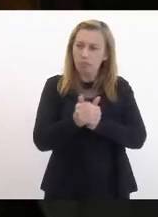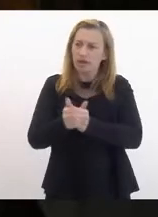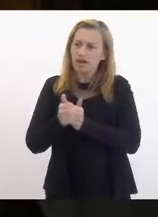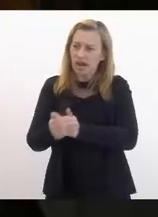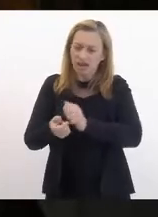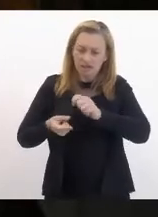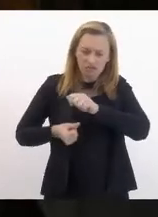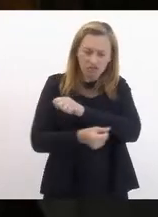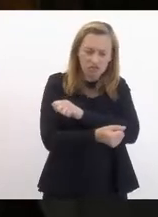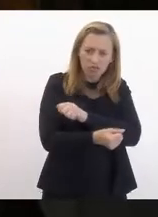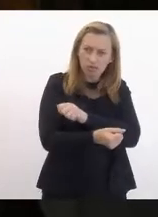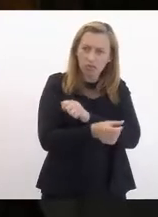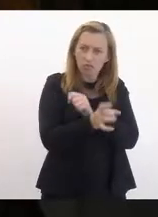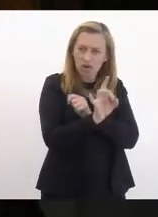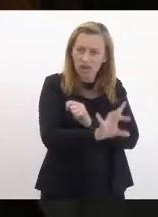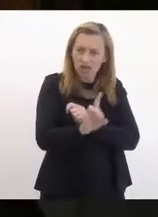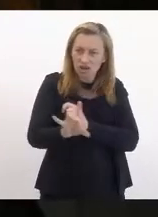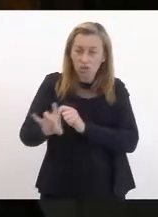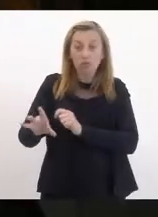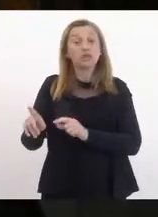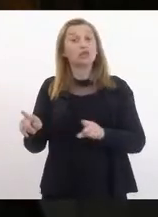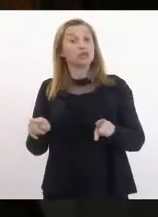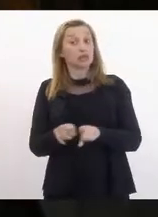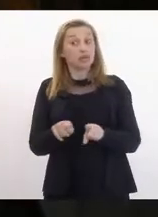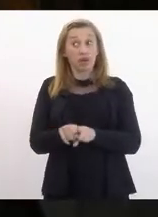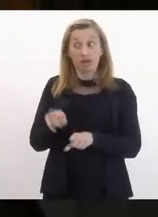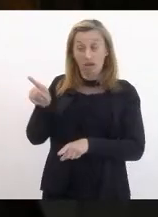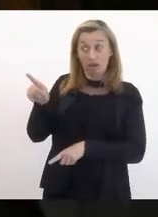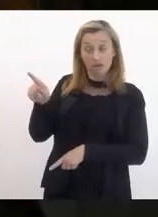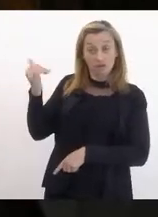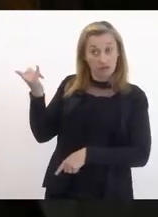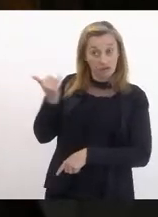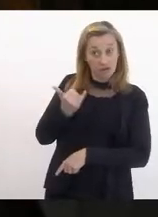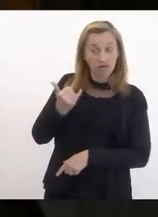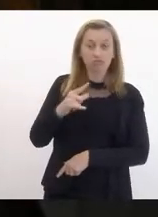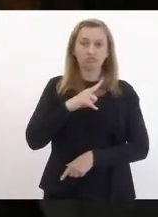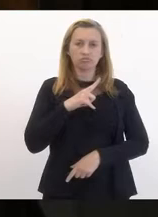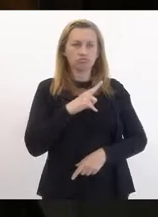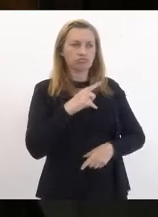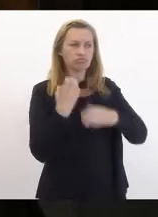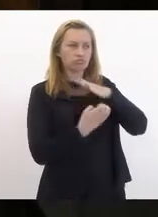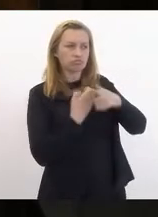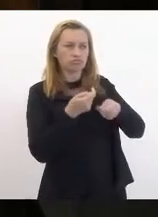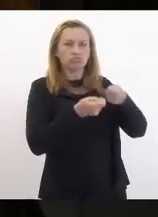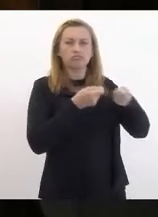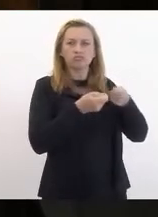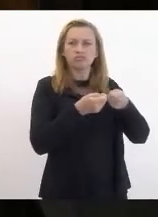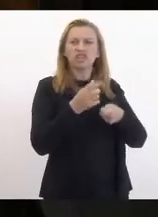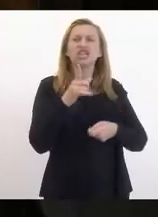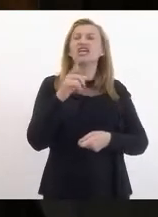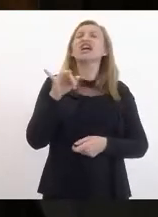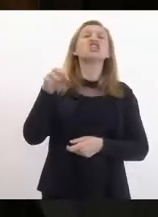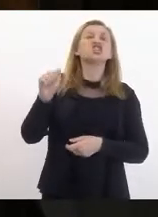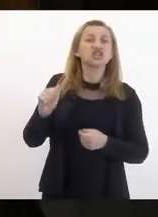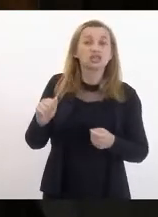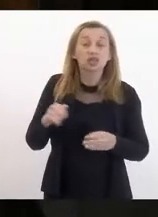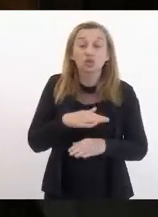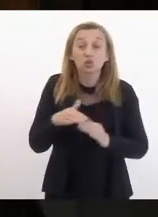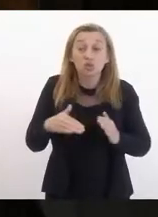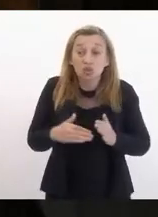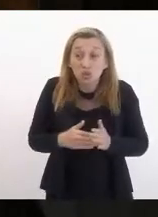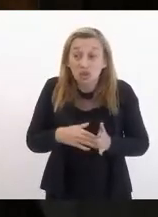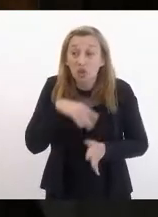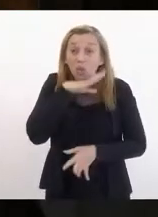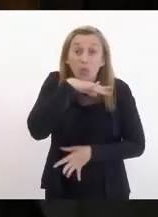investimentos, e, além disso, dizem eles, tem agência reguladora. Que agência, deputado? Toda